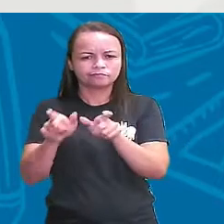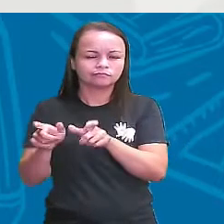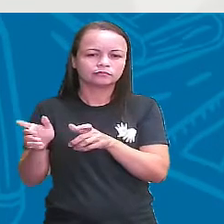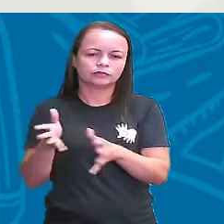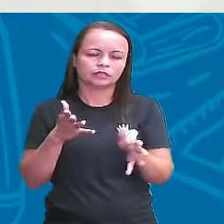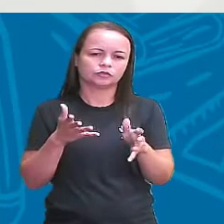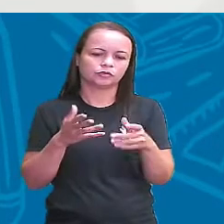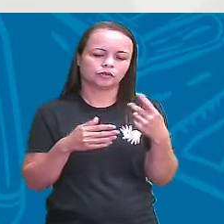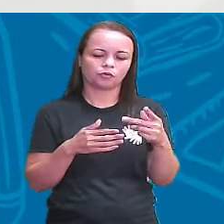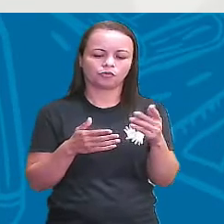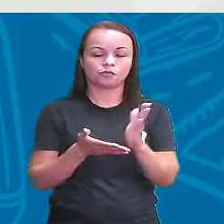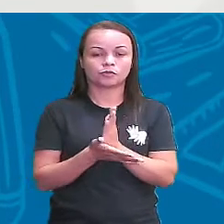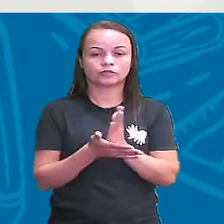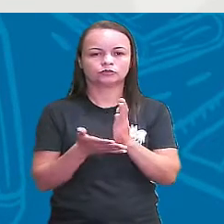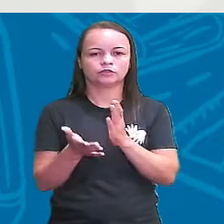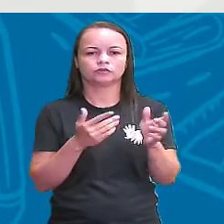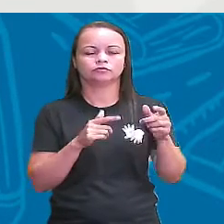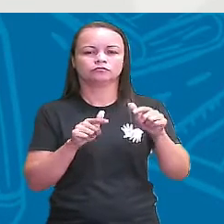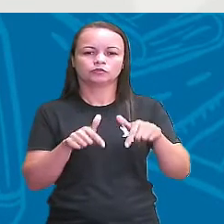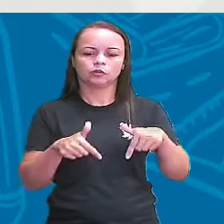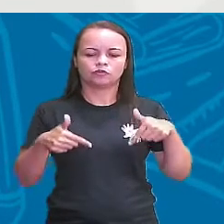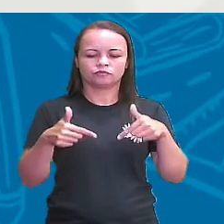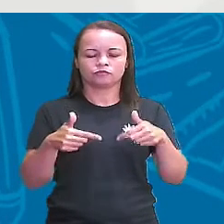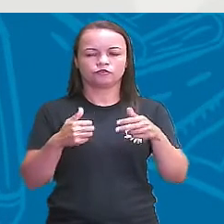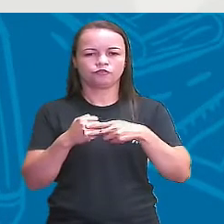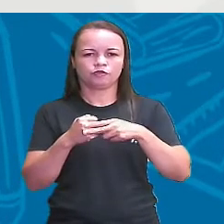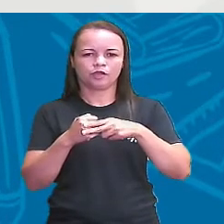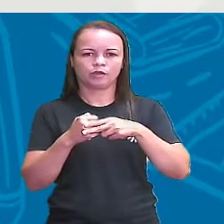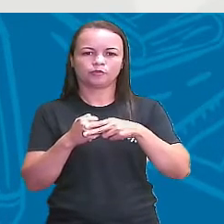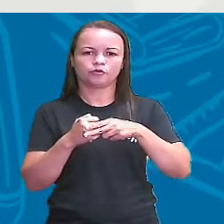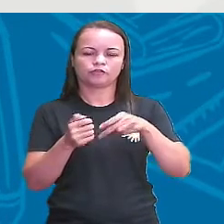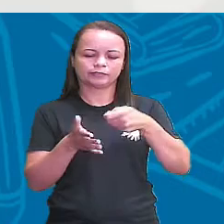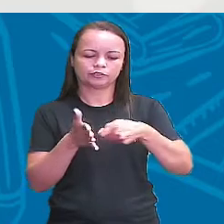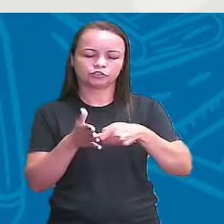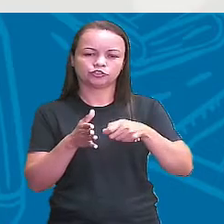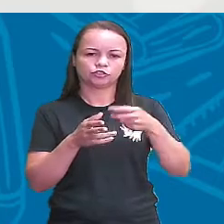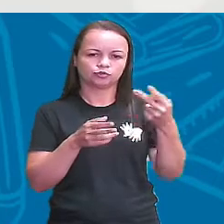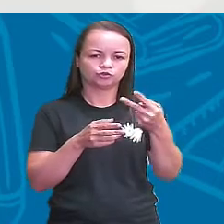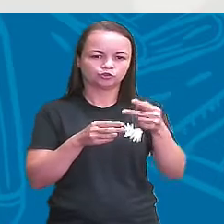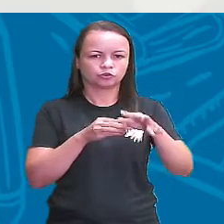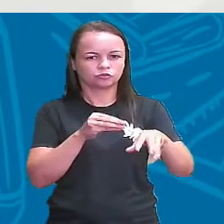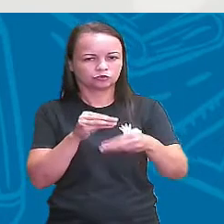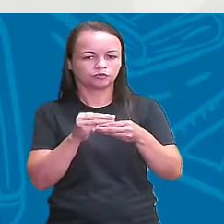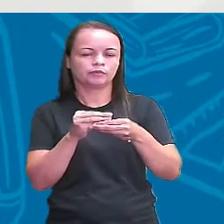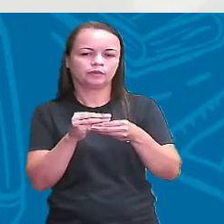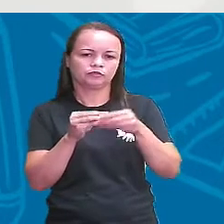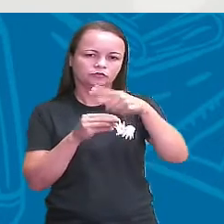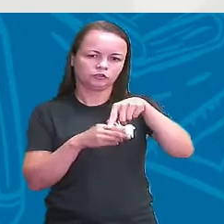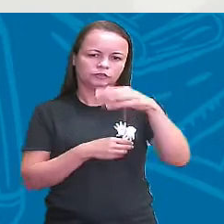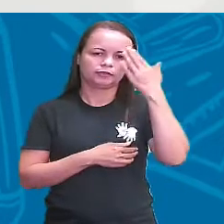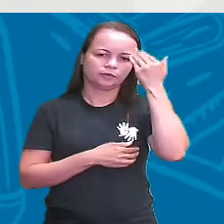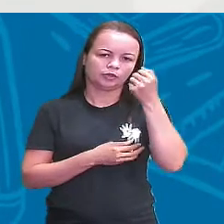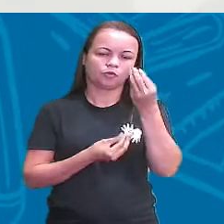situações, esse verbo vai exigir os dois complementos. E aí você já vai saber como utilizar, tá